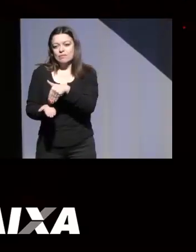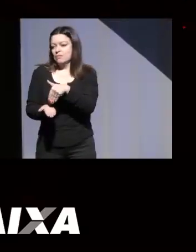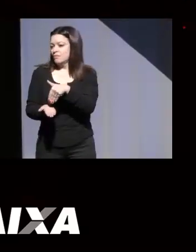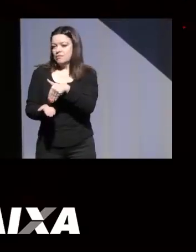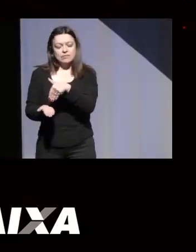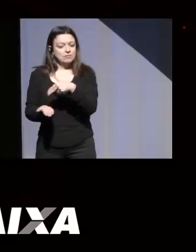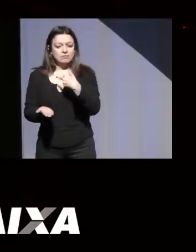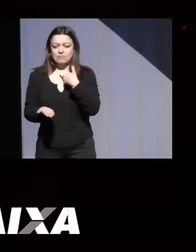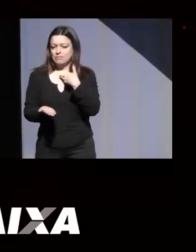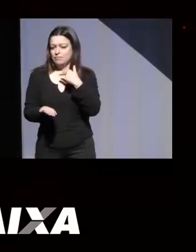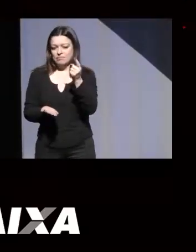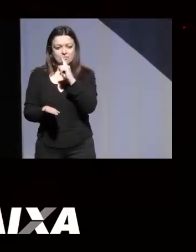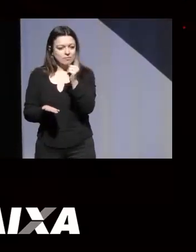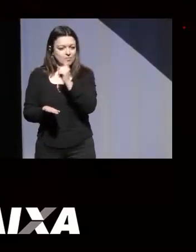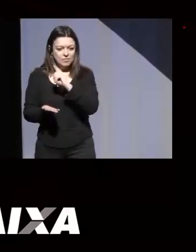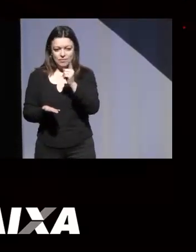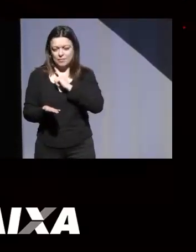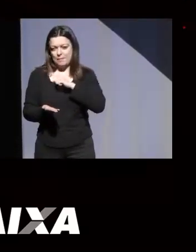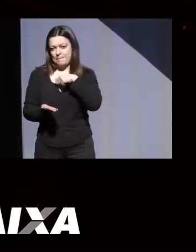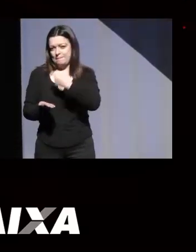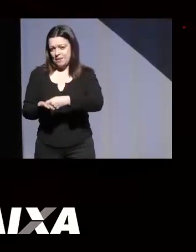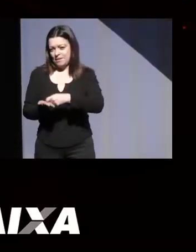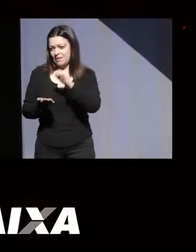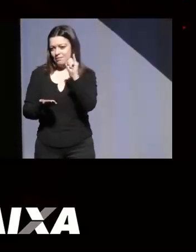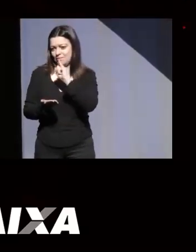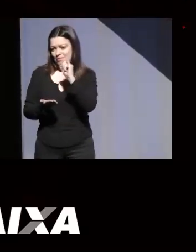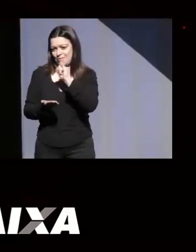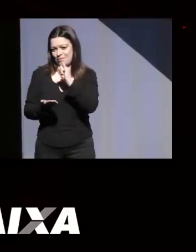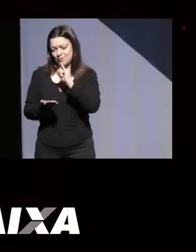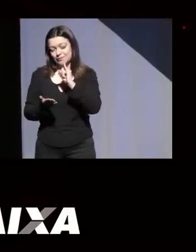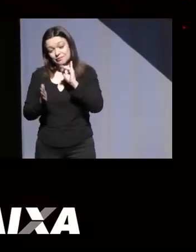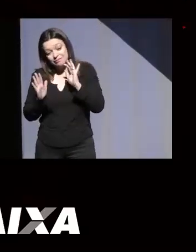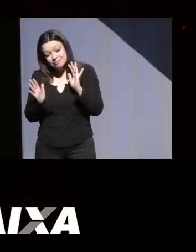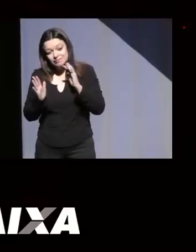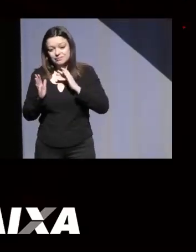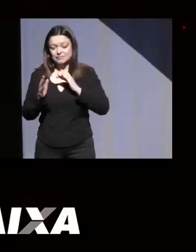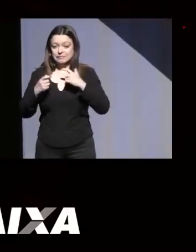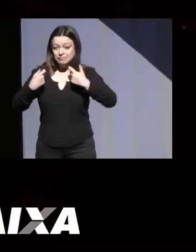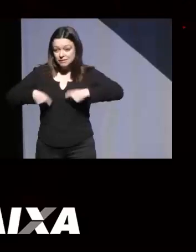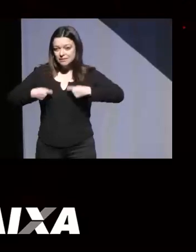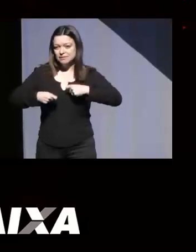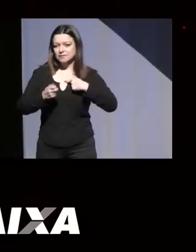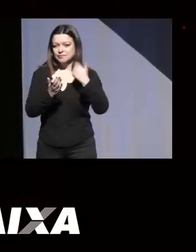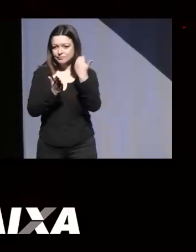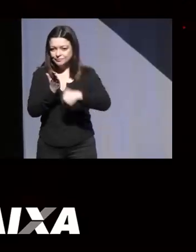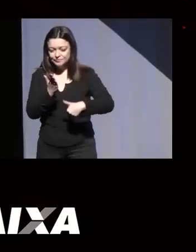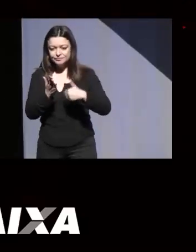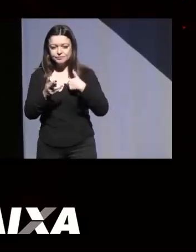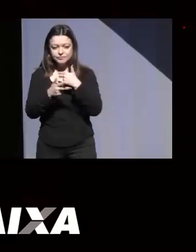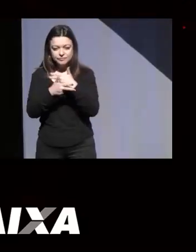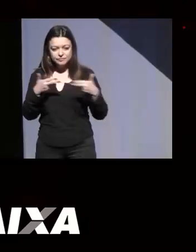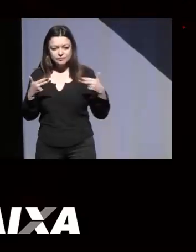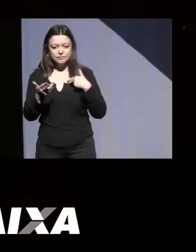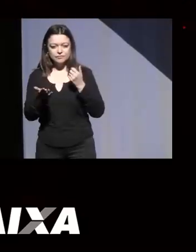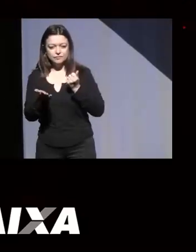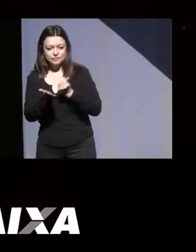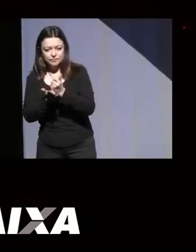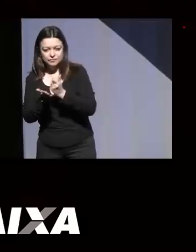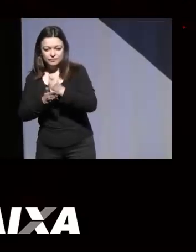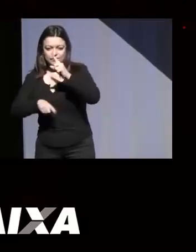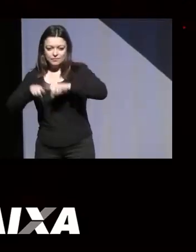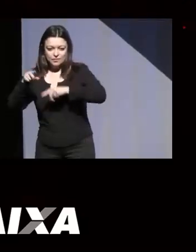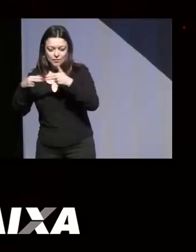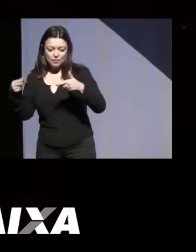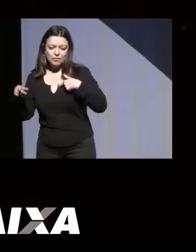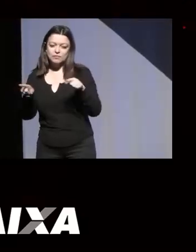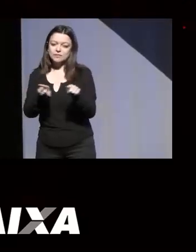não poderiam suportar a carga tributária, não poderiam pagar tributo nenhum, nem o sobreconsumo, nem os diretos.